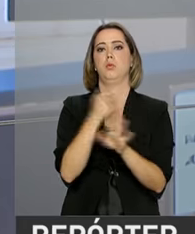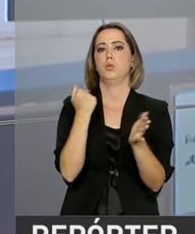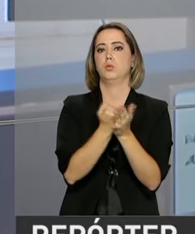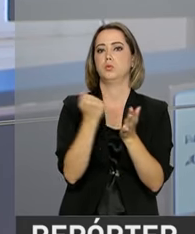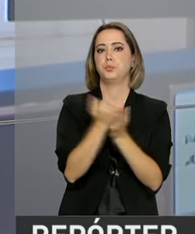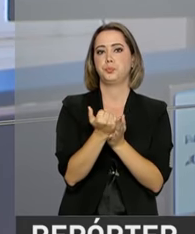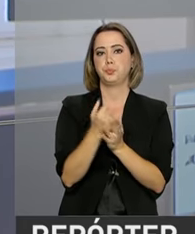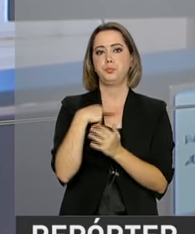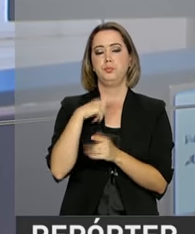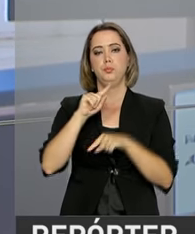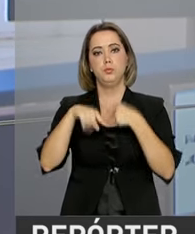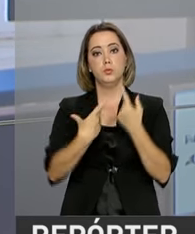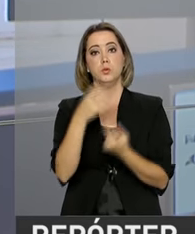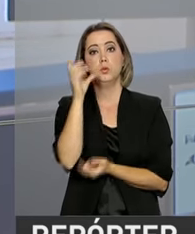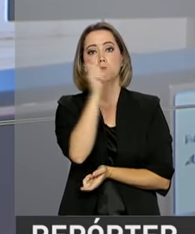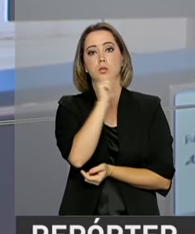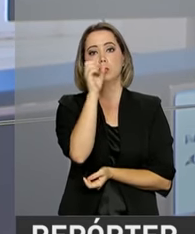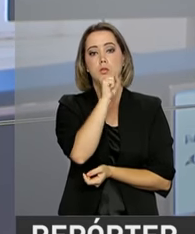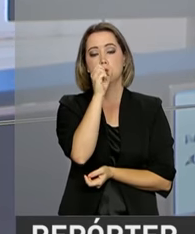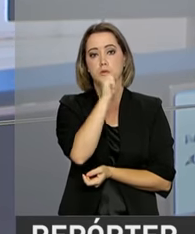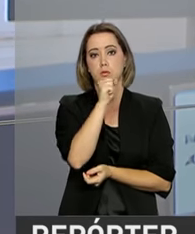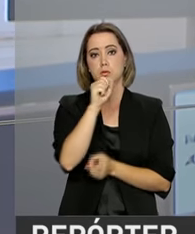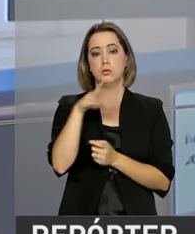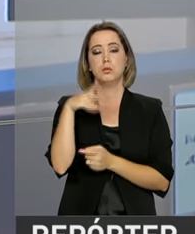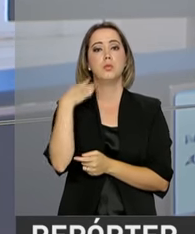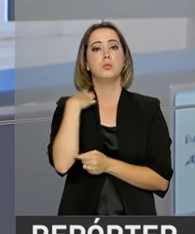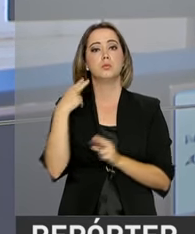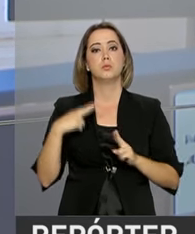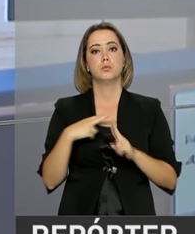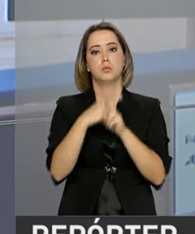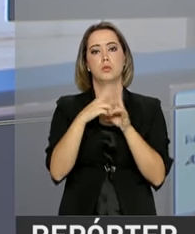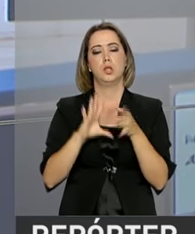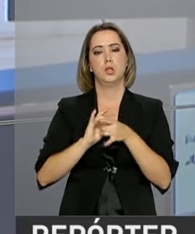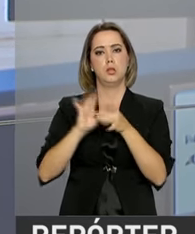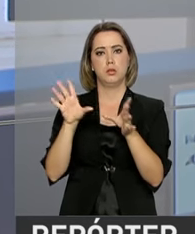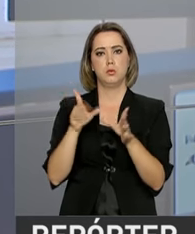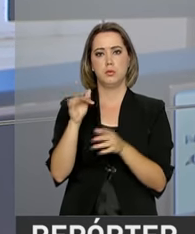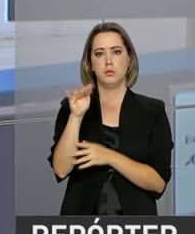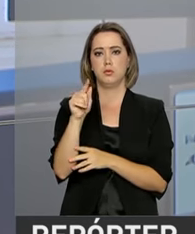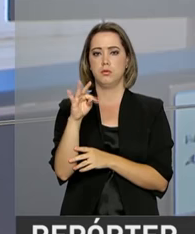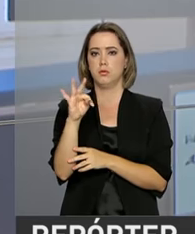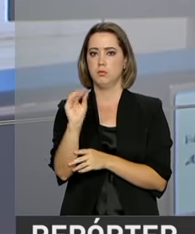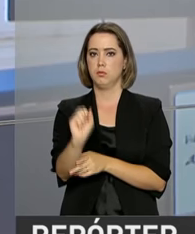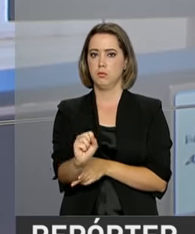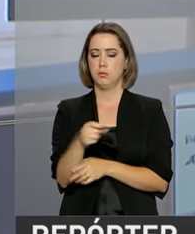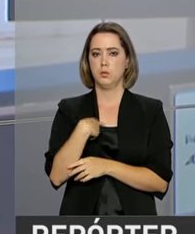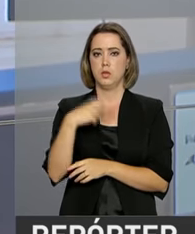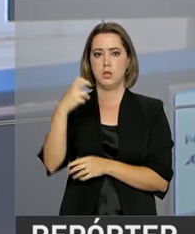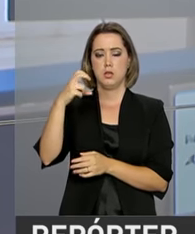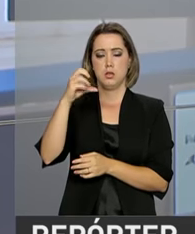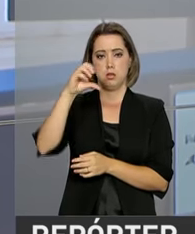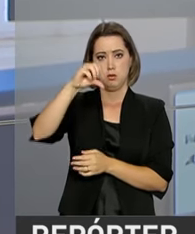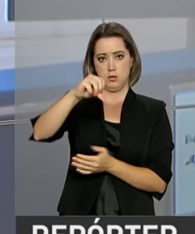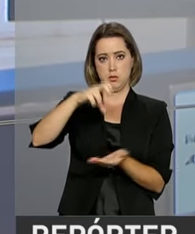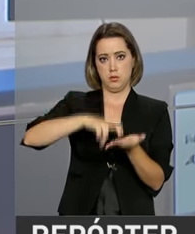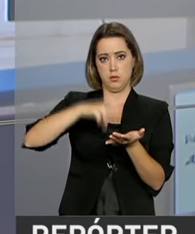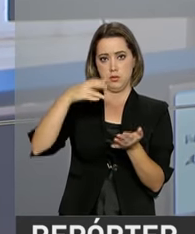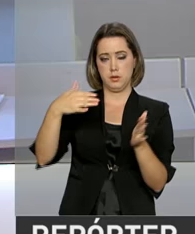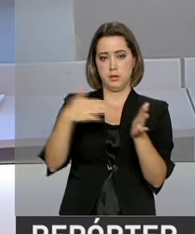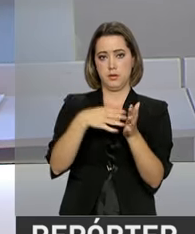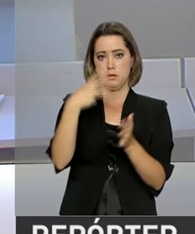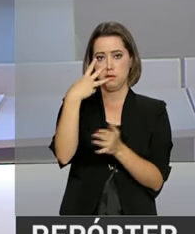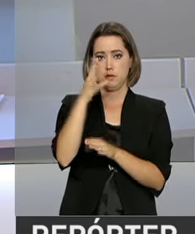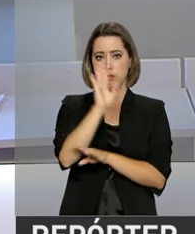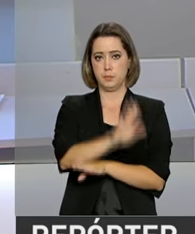sábado as agências do Banco estarão abertas para auxiliar na liberação do FGTS das 9 da manhã às 3 da